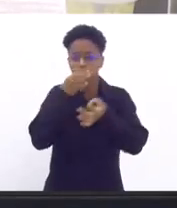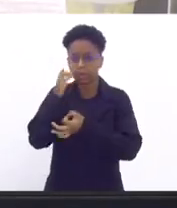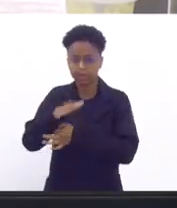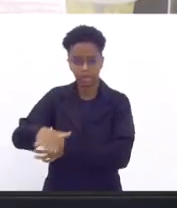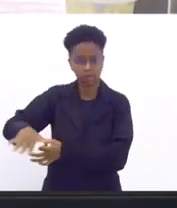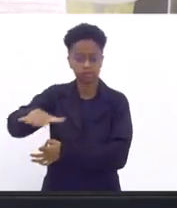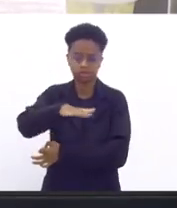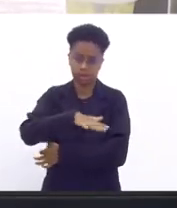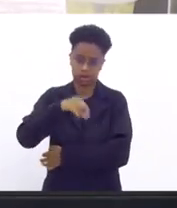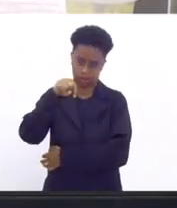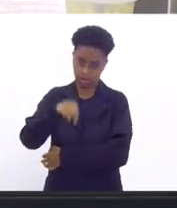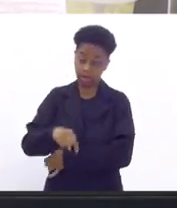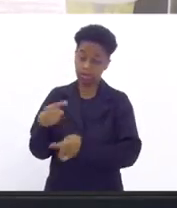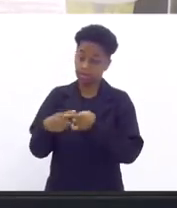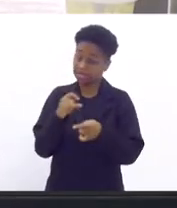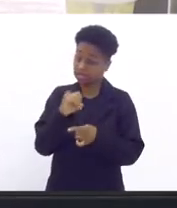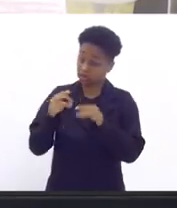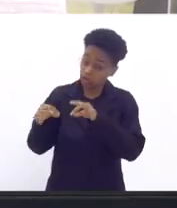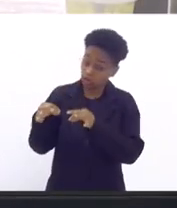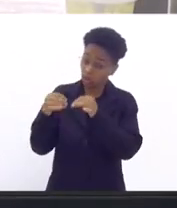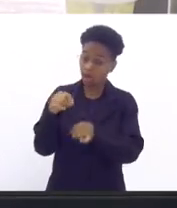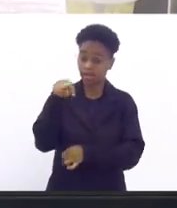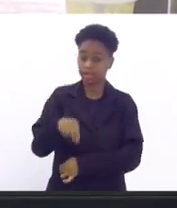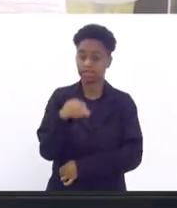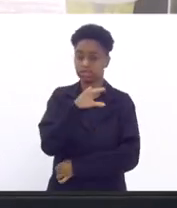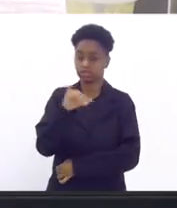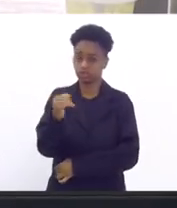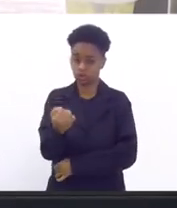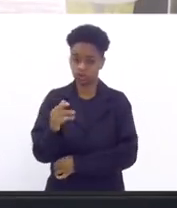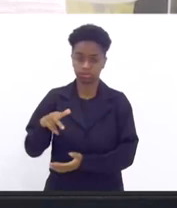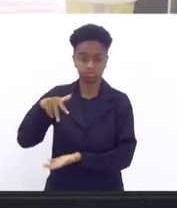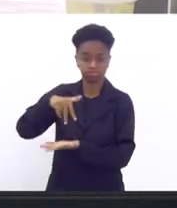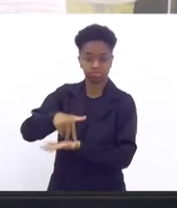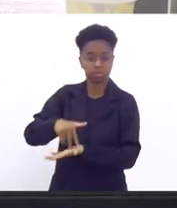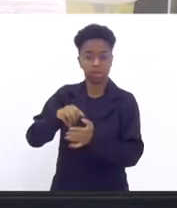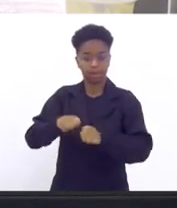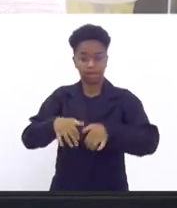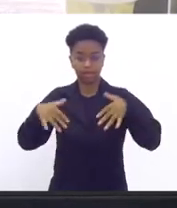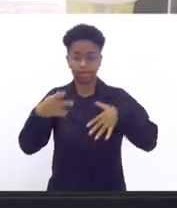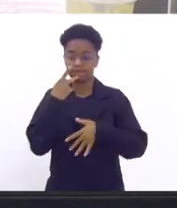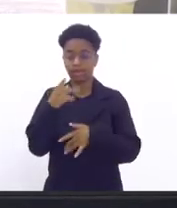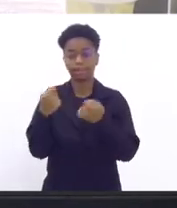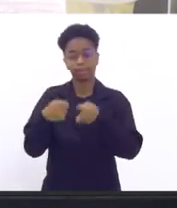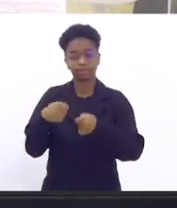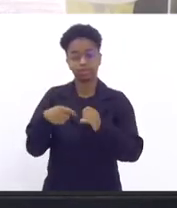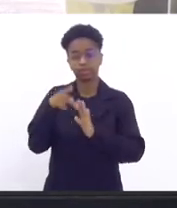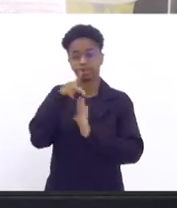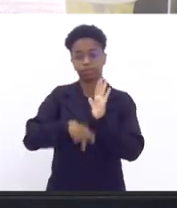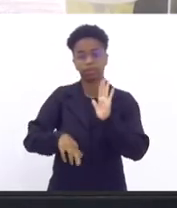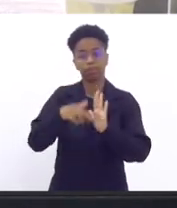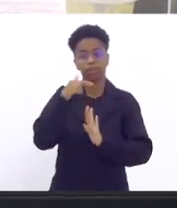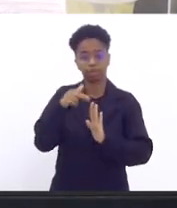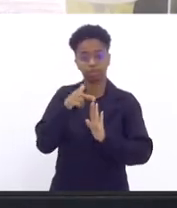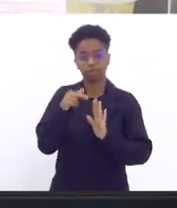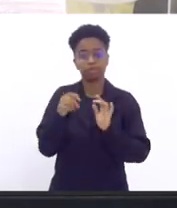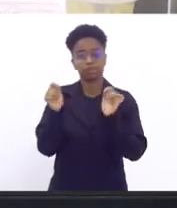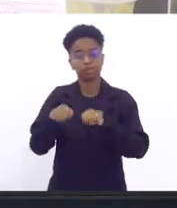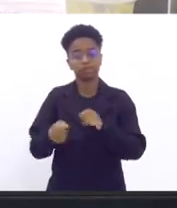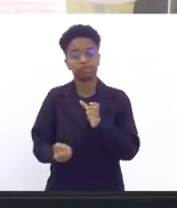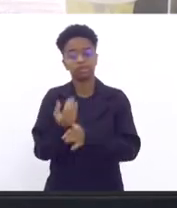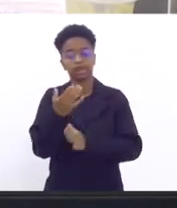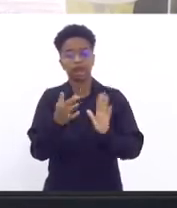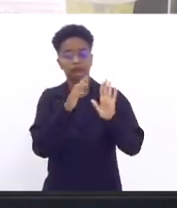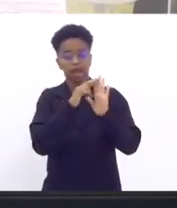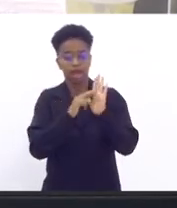modo geral quando nós todos dessa ccj fomos a plenário falar da Necessidade tem um projeto de resolução para regramento das